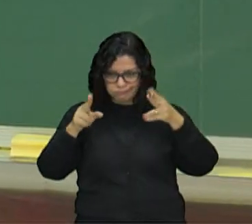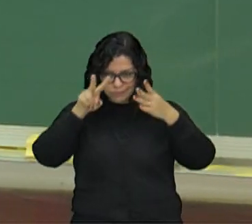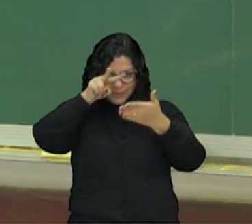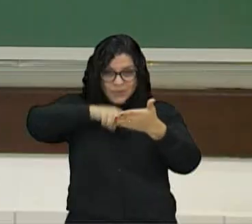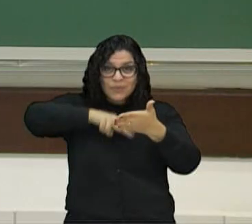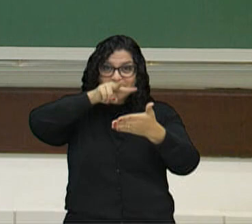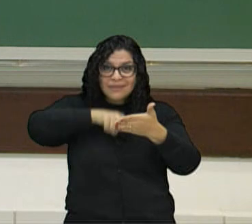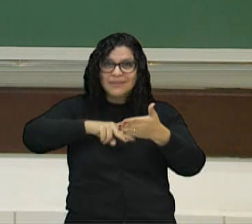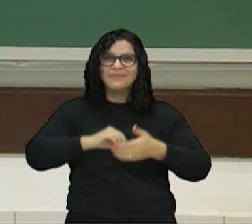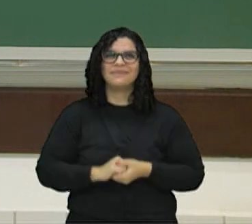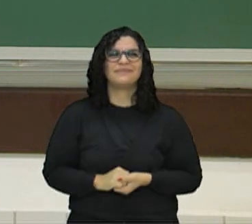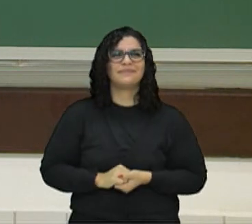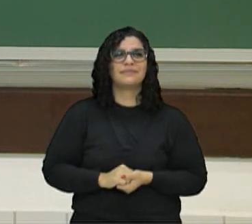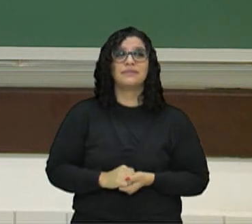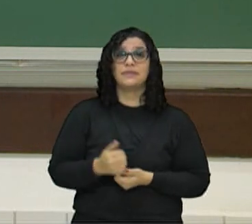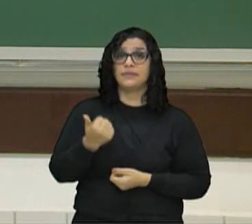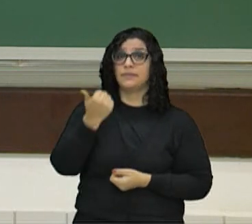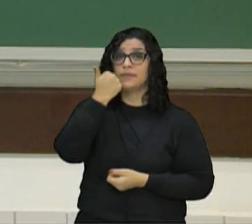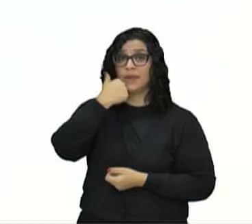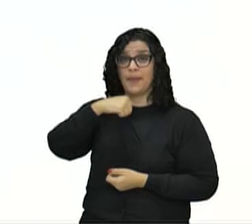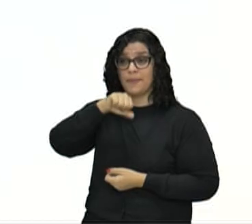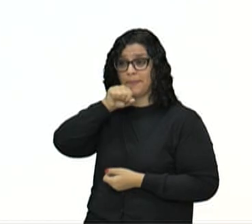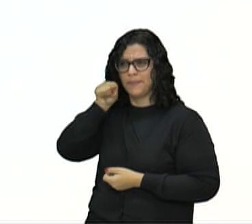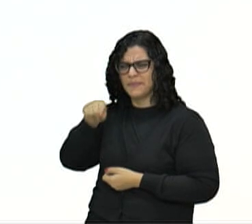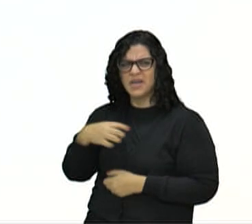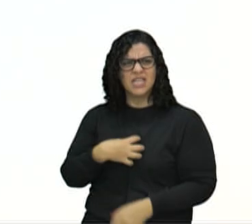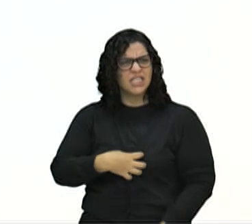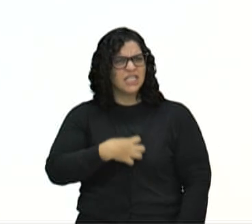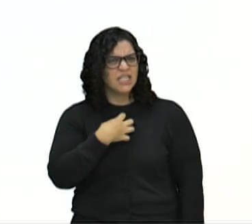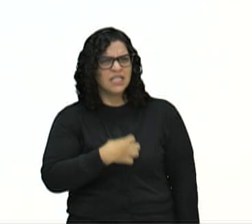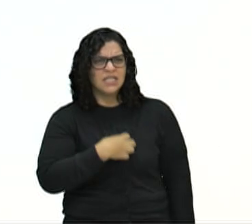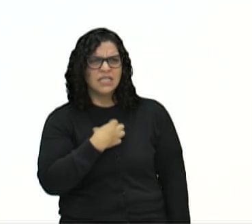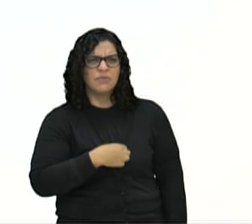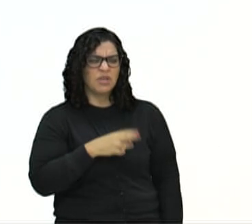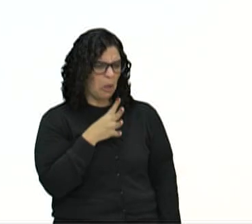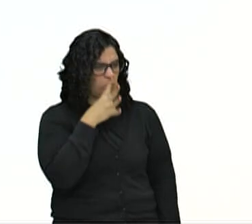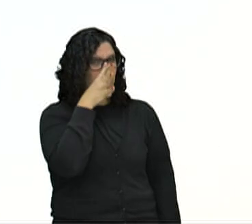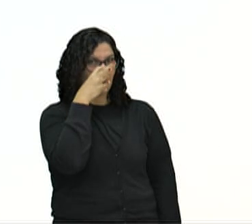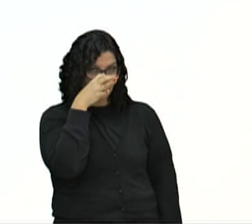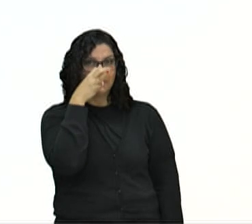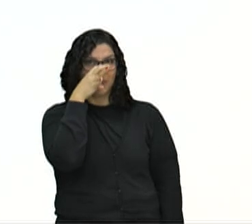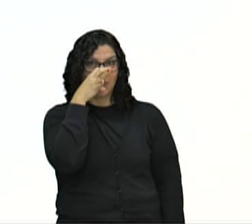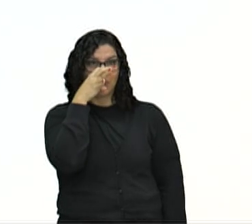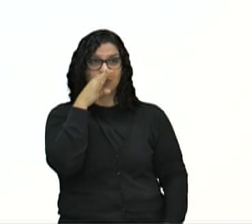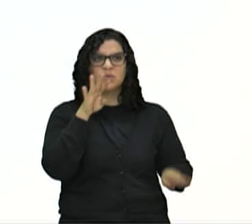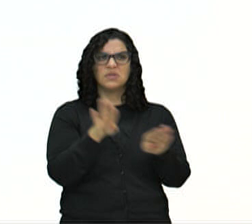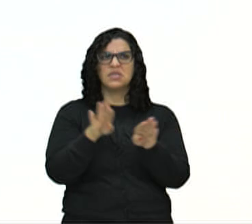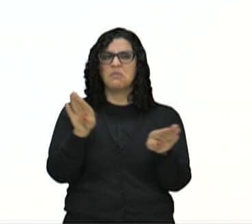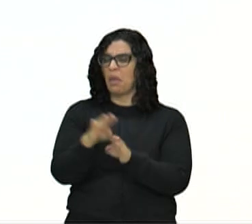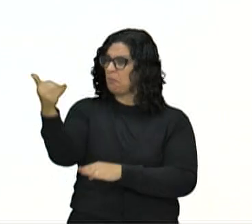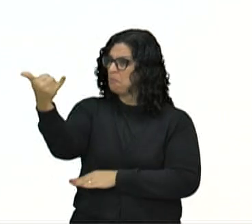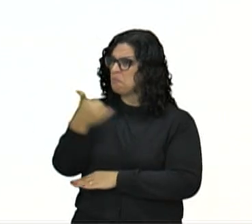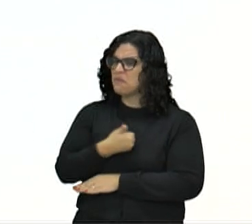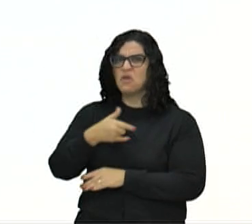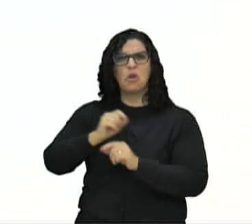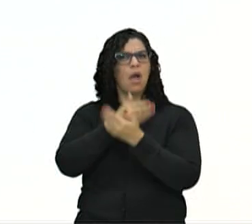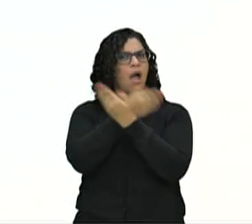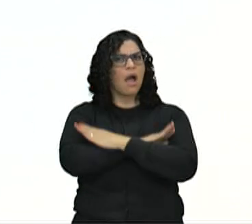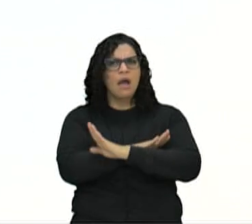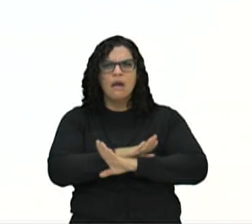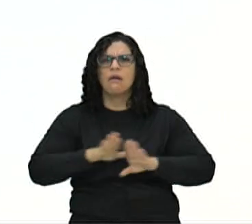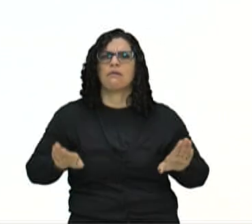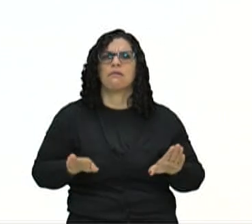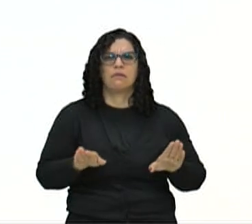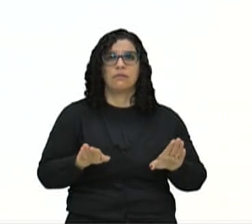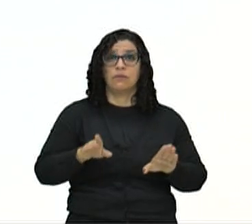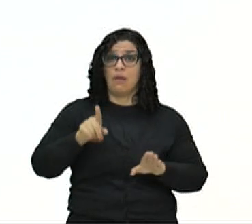Vamos ler? Minha mãe, indignada com essa teimosia, declarou-me